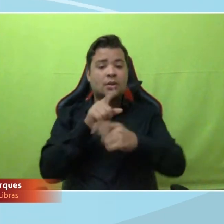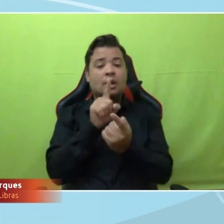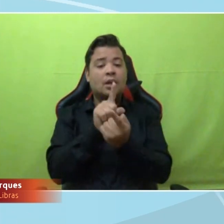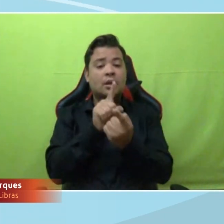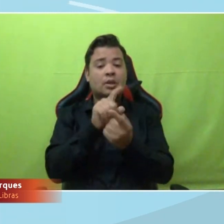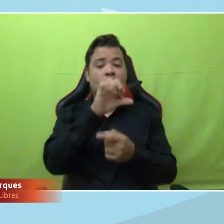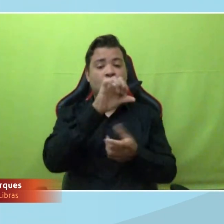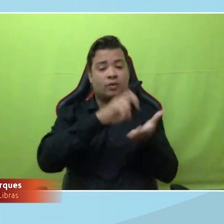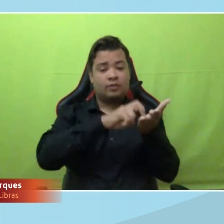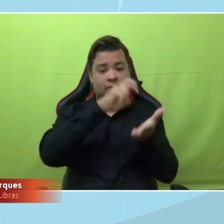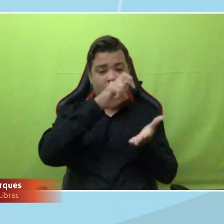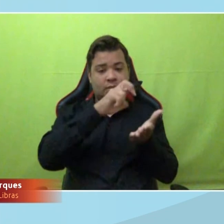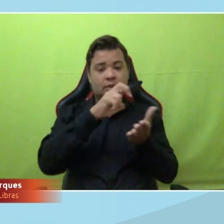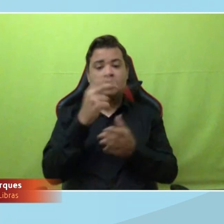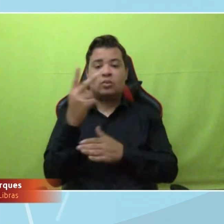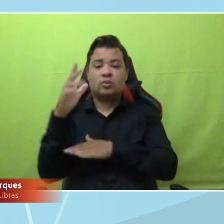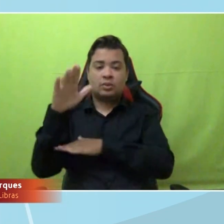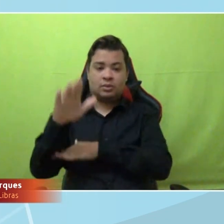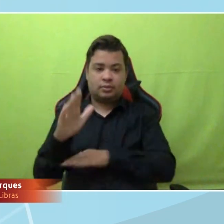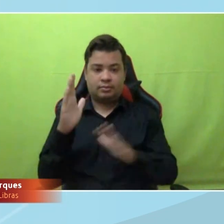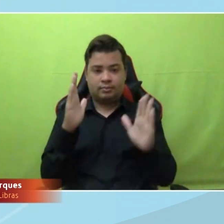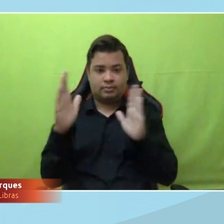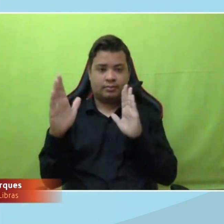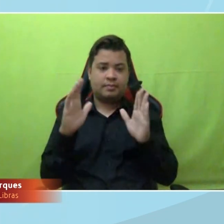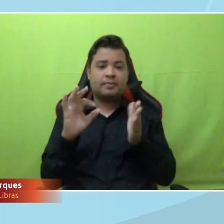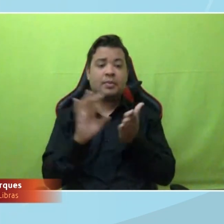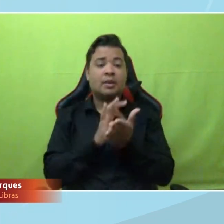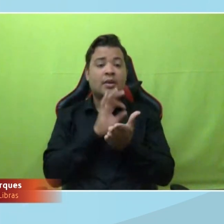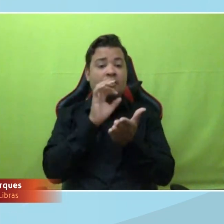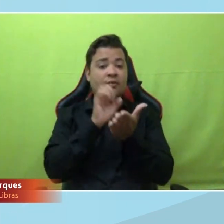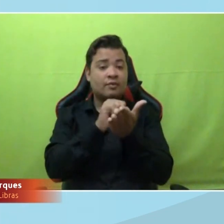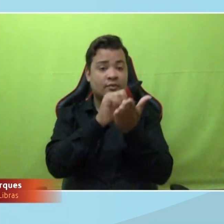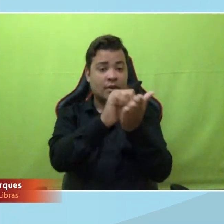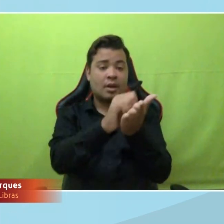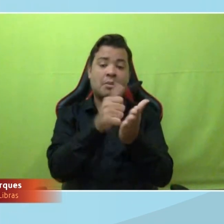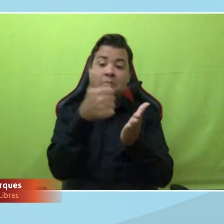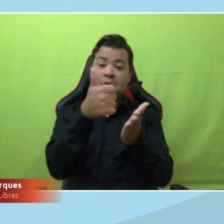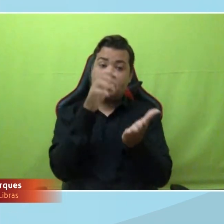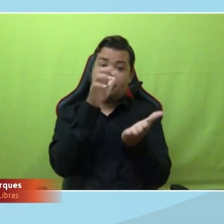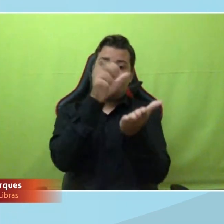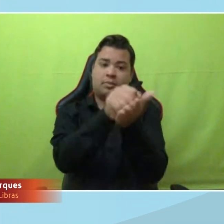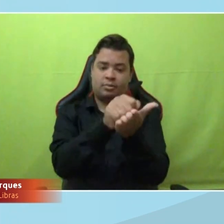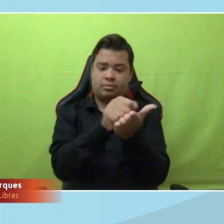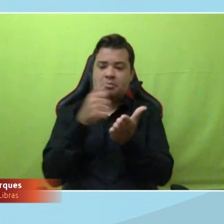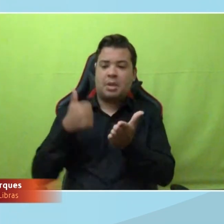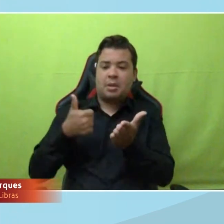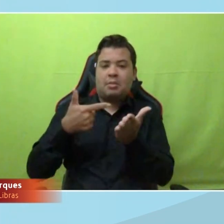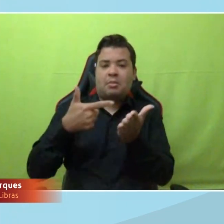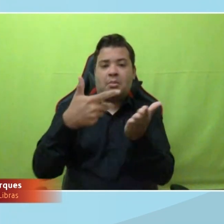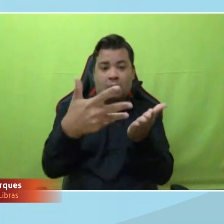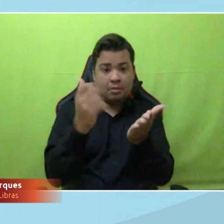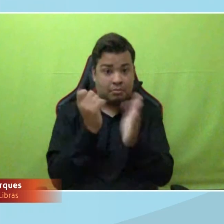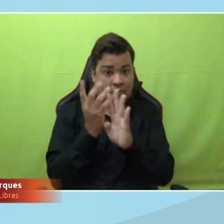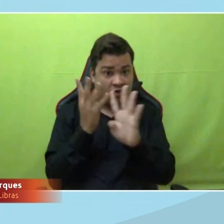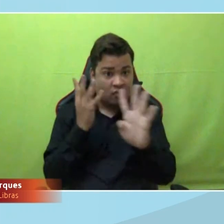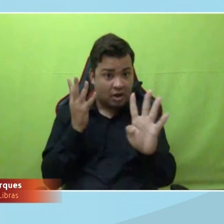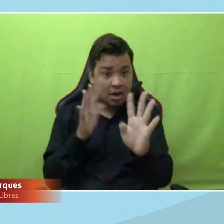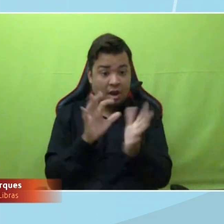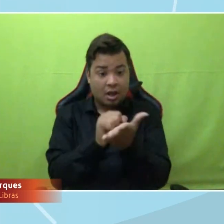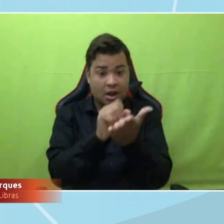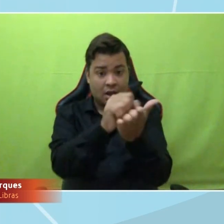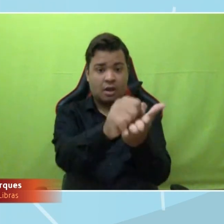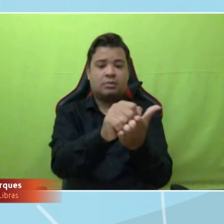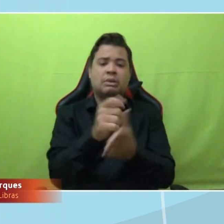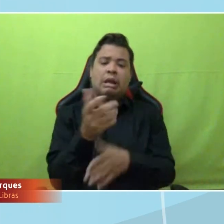2 da tarde. E as vagas vão sendo preenchidas por ordem de chegada. Então, é bom que você corra para buscar a sua